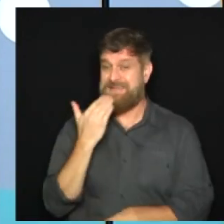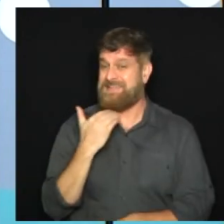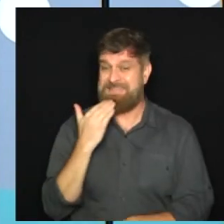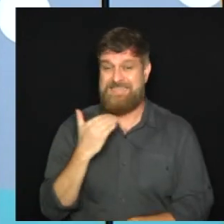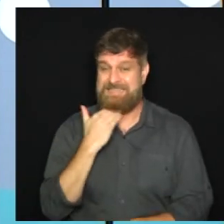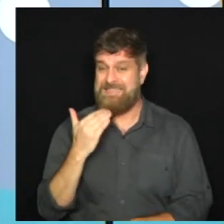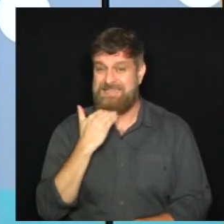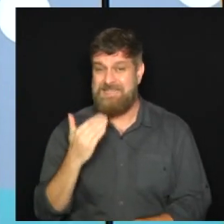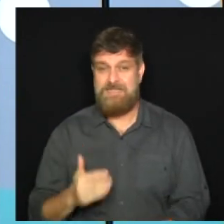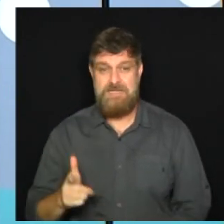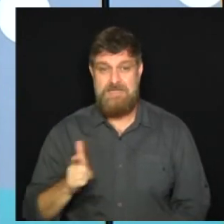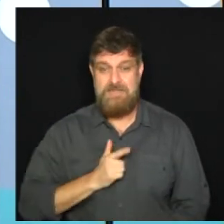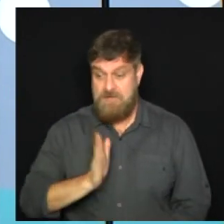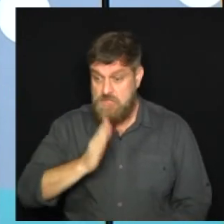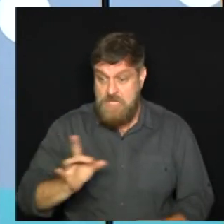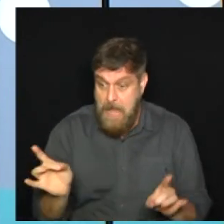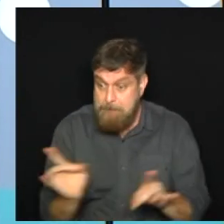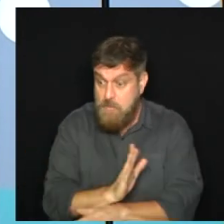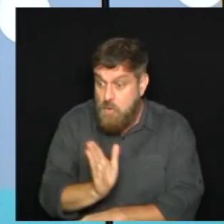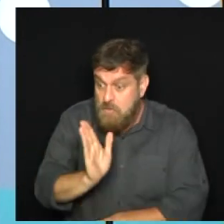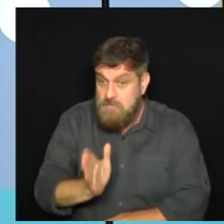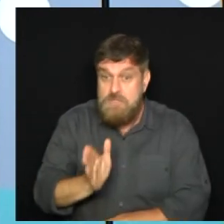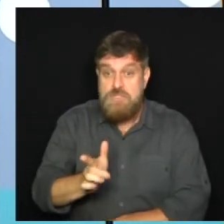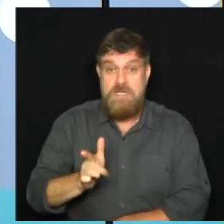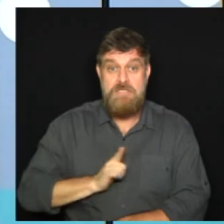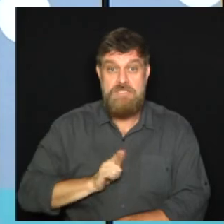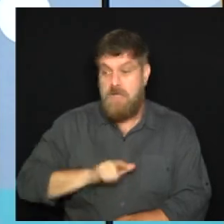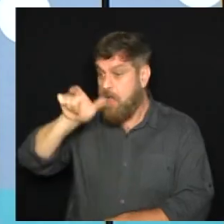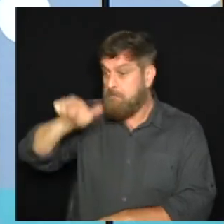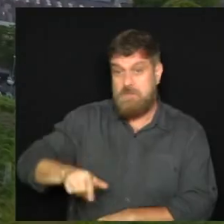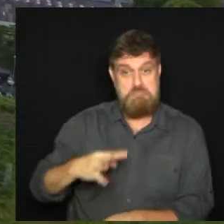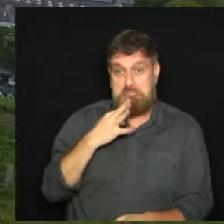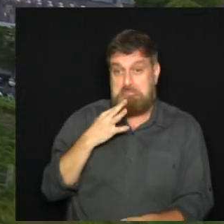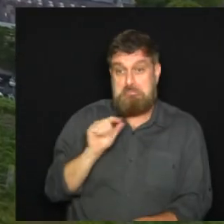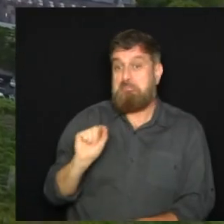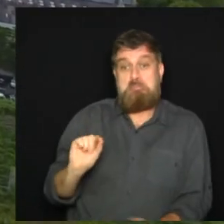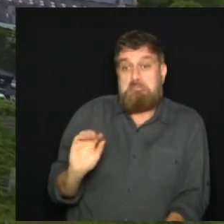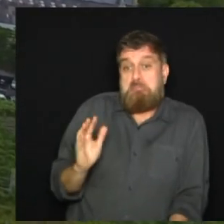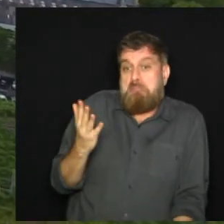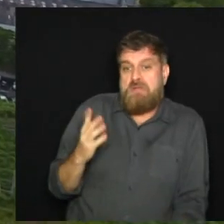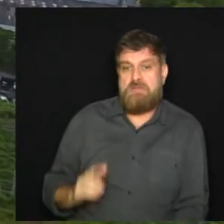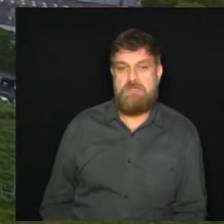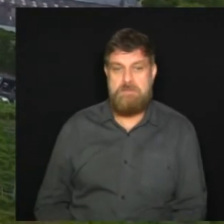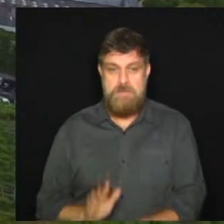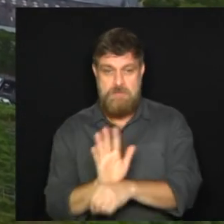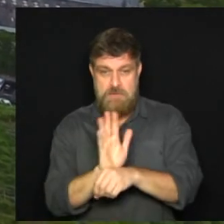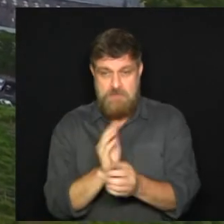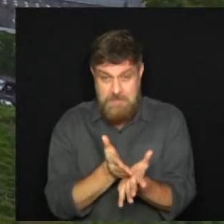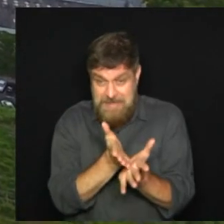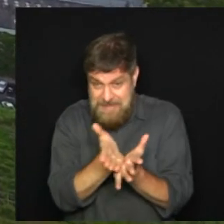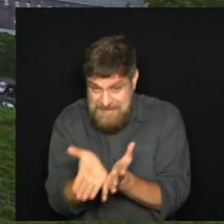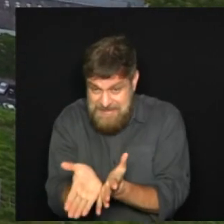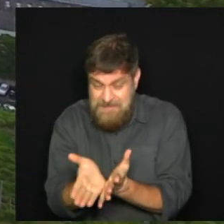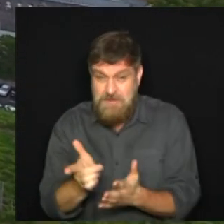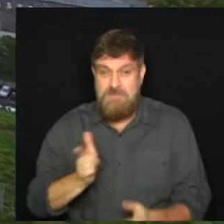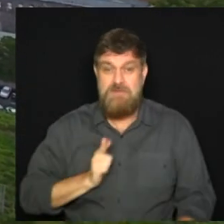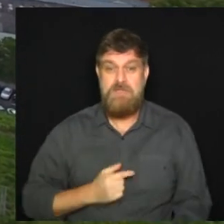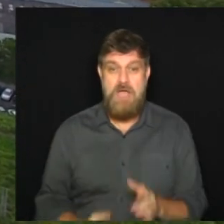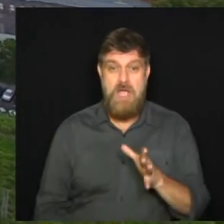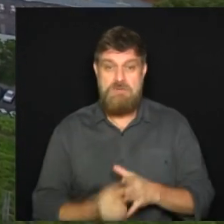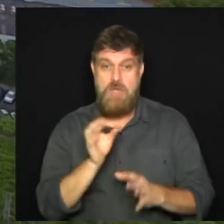um jeito de digitalizar, a partir disso escolher alguns filmes para a gente usar no nosso filme.